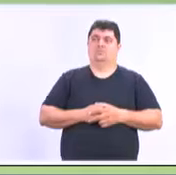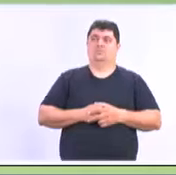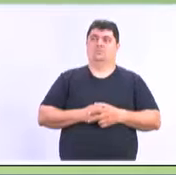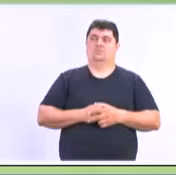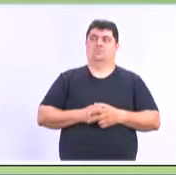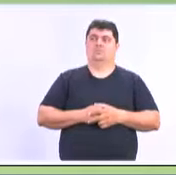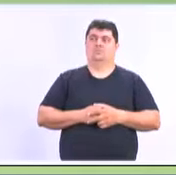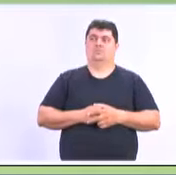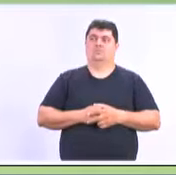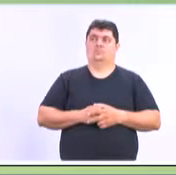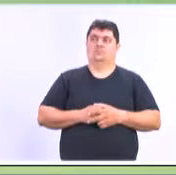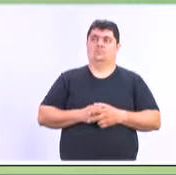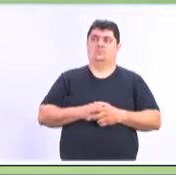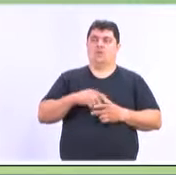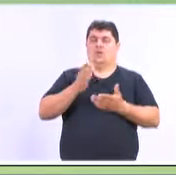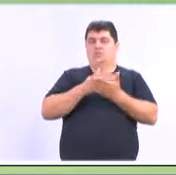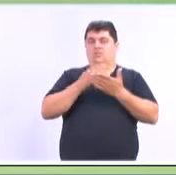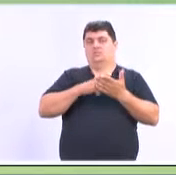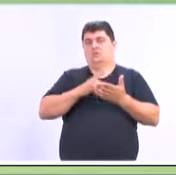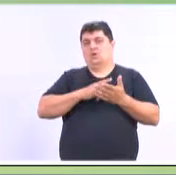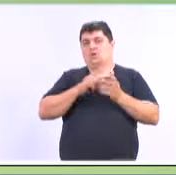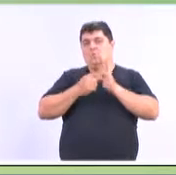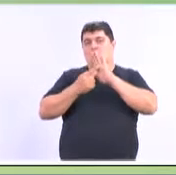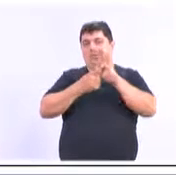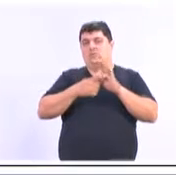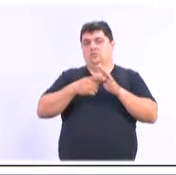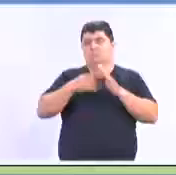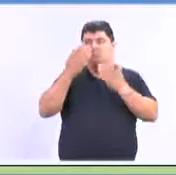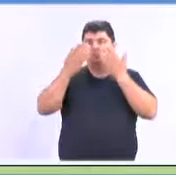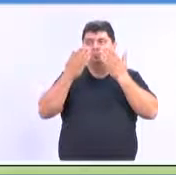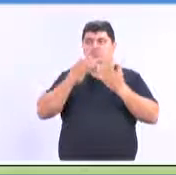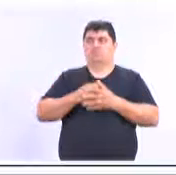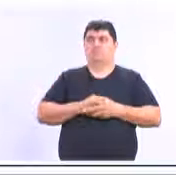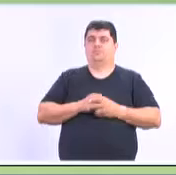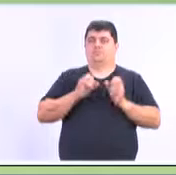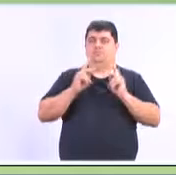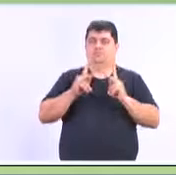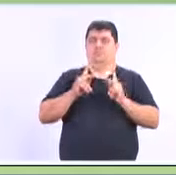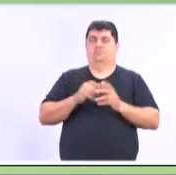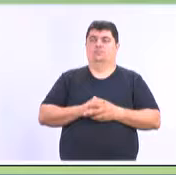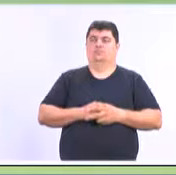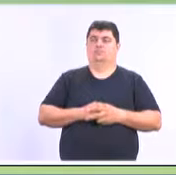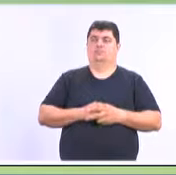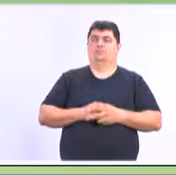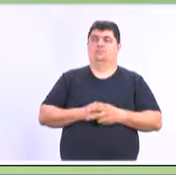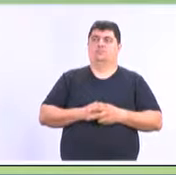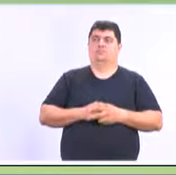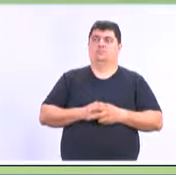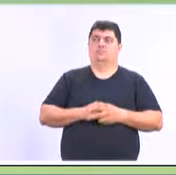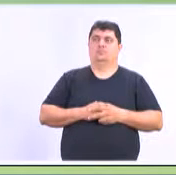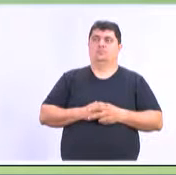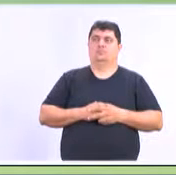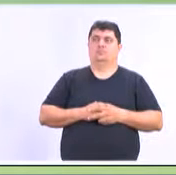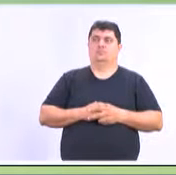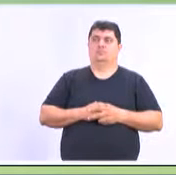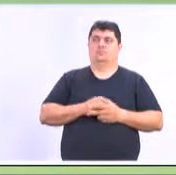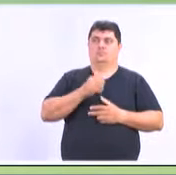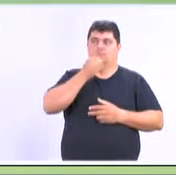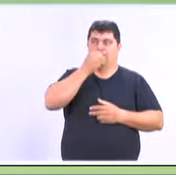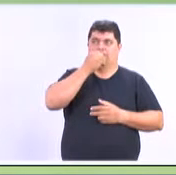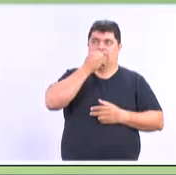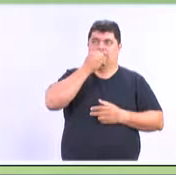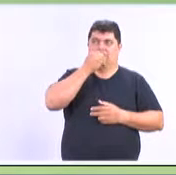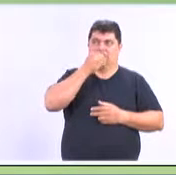nível que os livros normalmente trazem da análise. Ok? Então vamos lá.